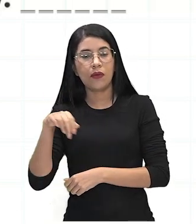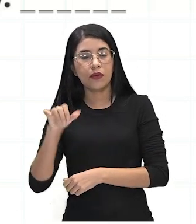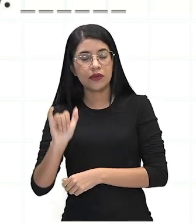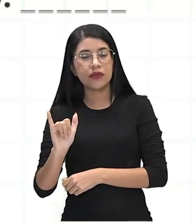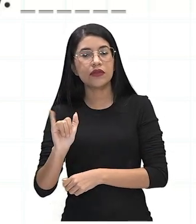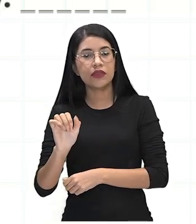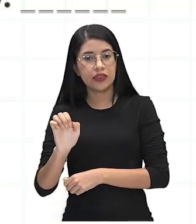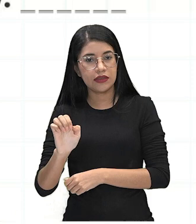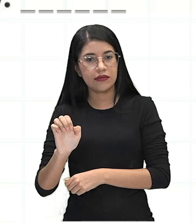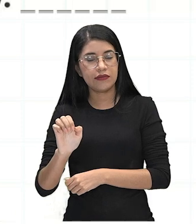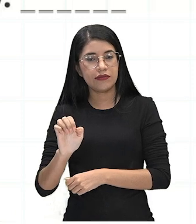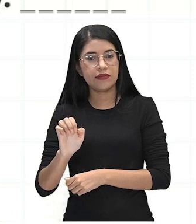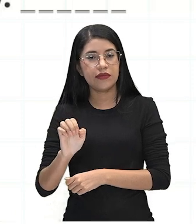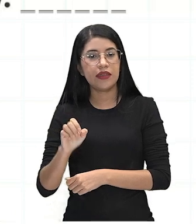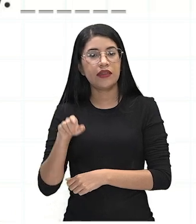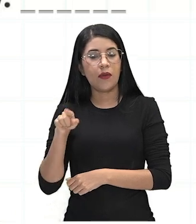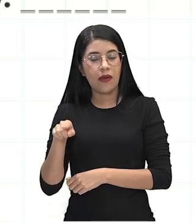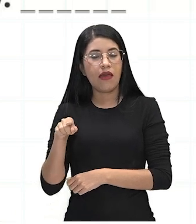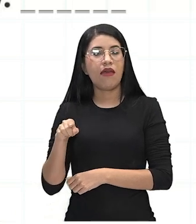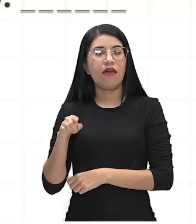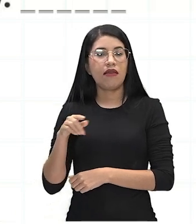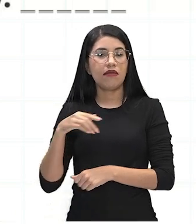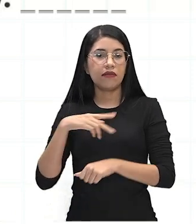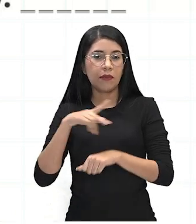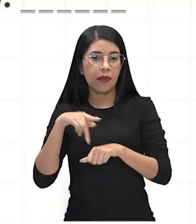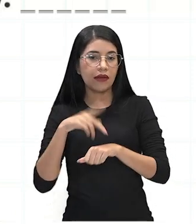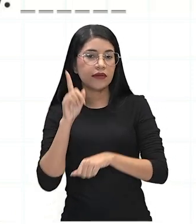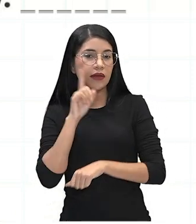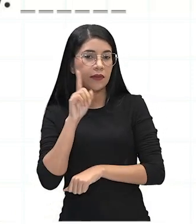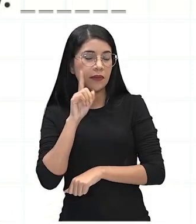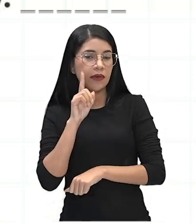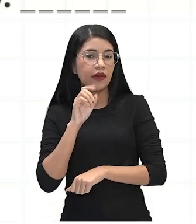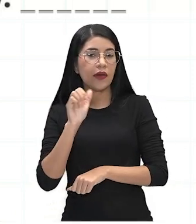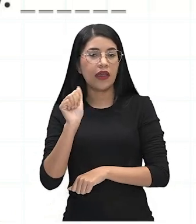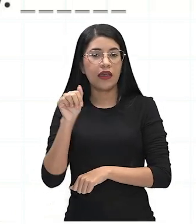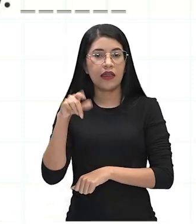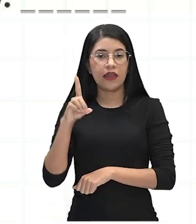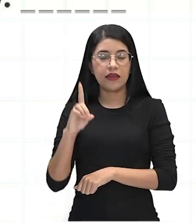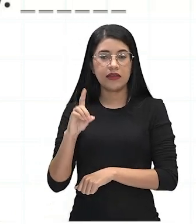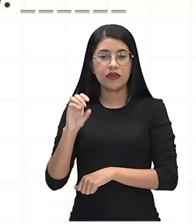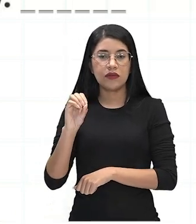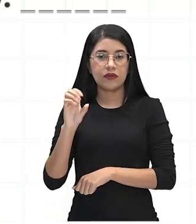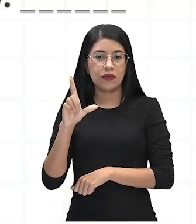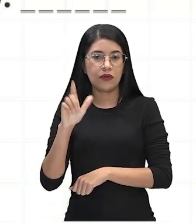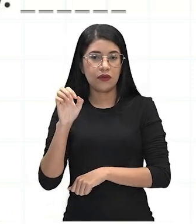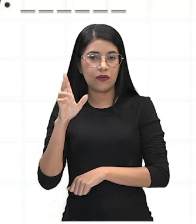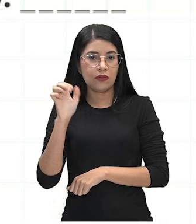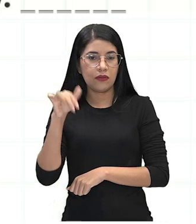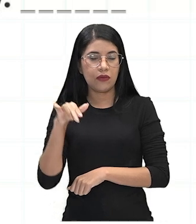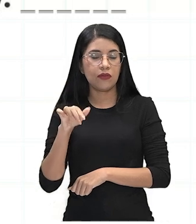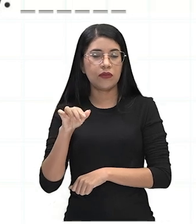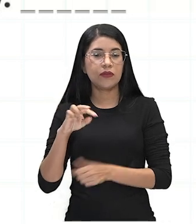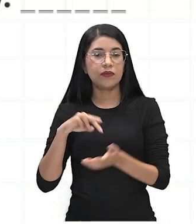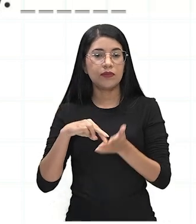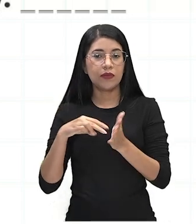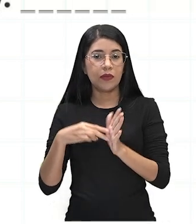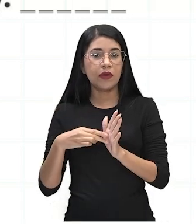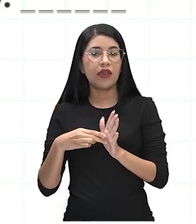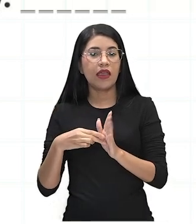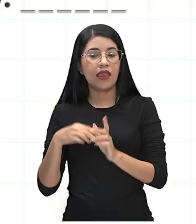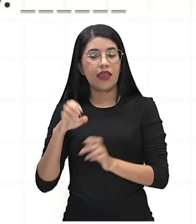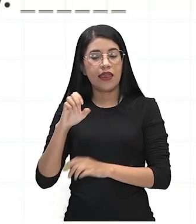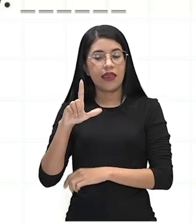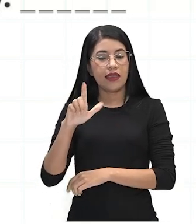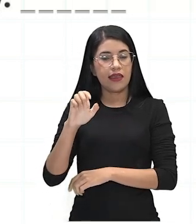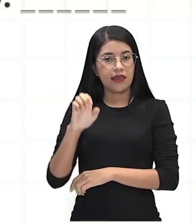is American. Ela é americana. And Solomon is from South Africa. Solomon é ele, tá